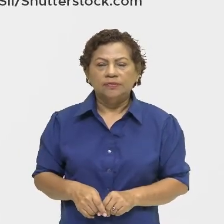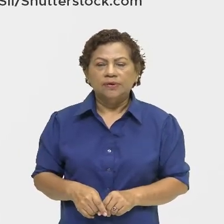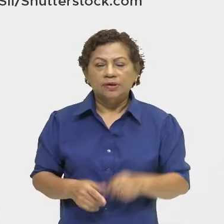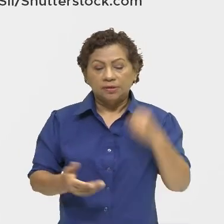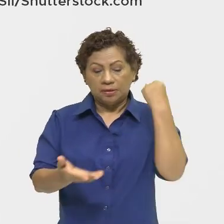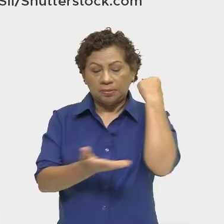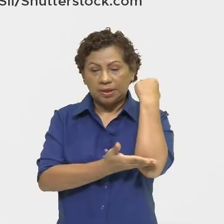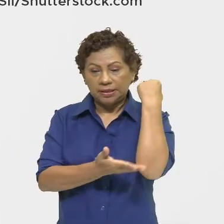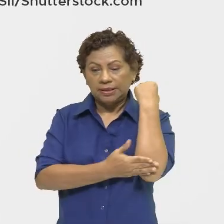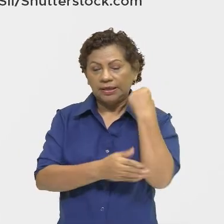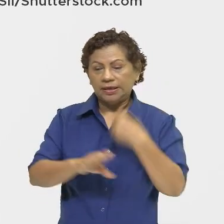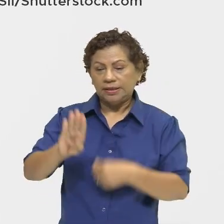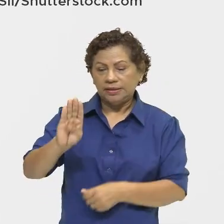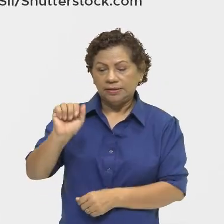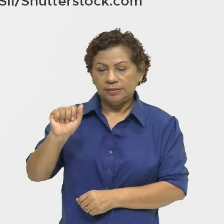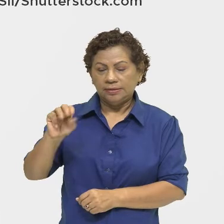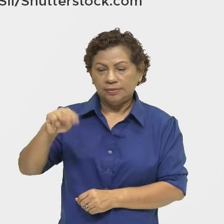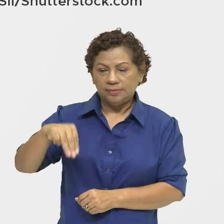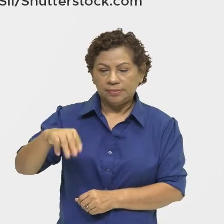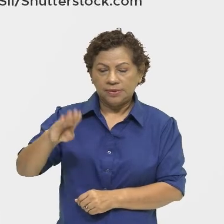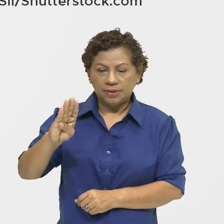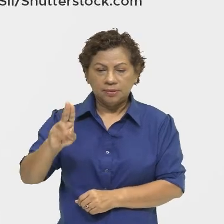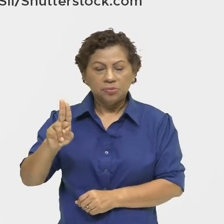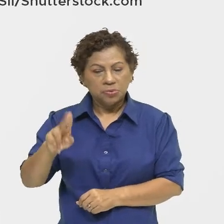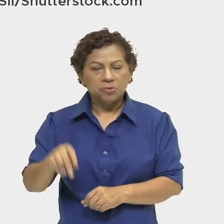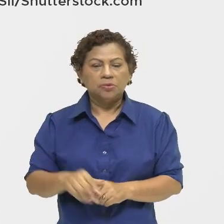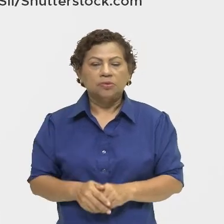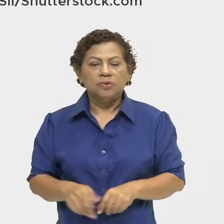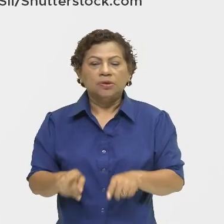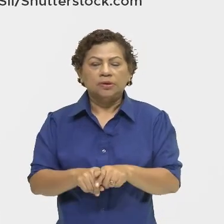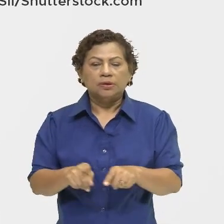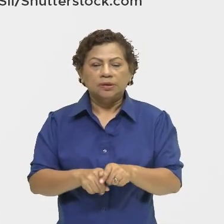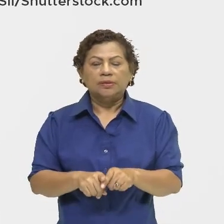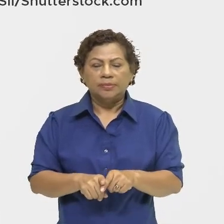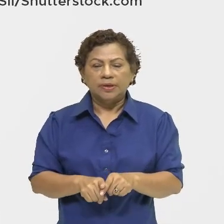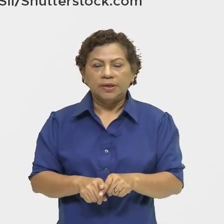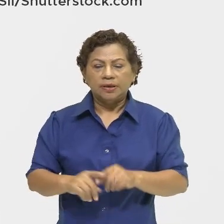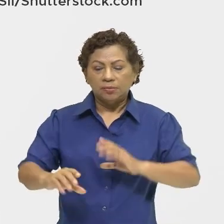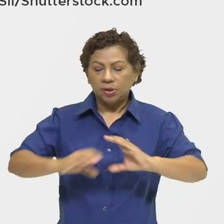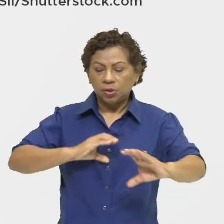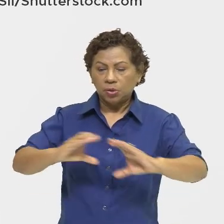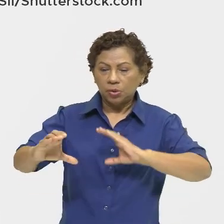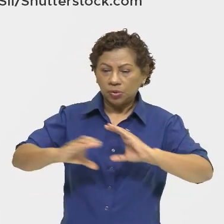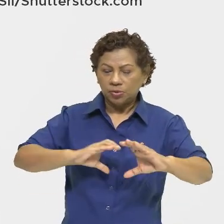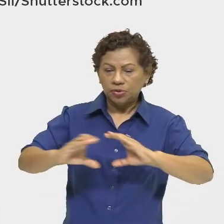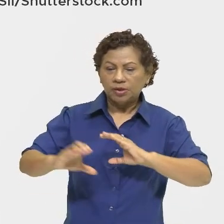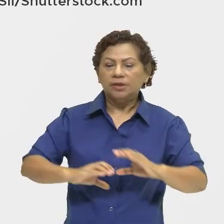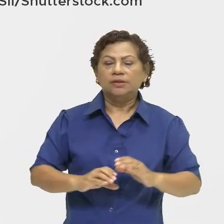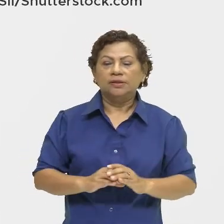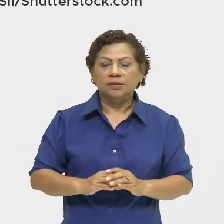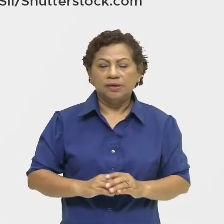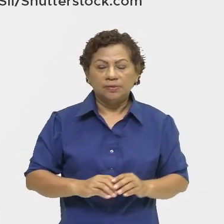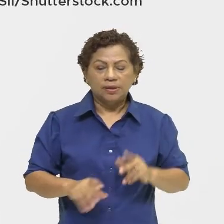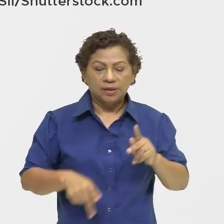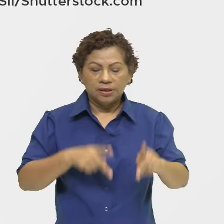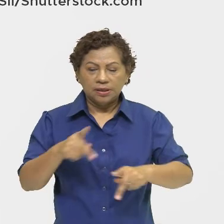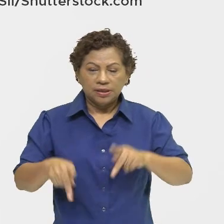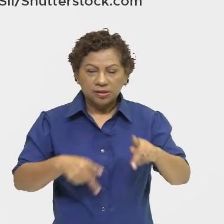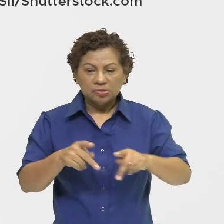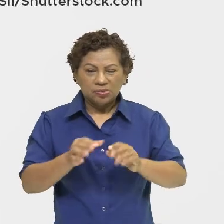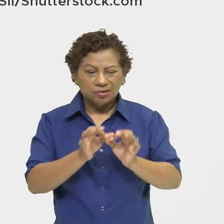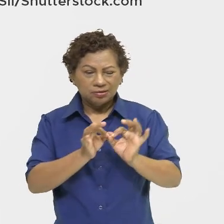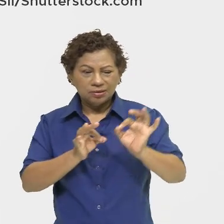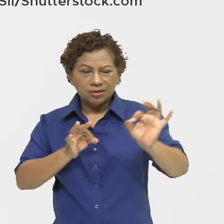de sua utilização nos eventos festivos, os tambores eram uma forma de comunicação entre comunidades distantes em razão da